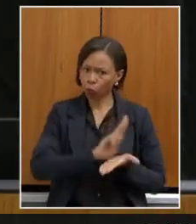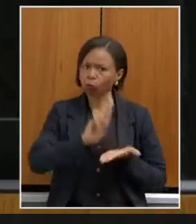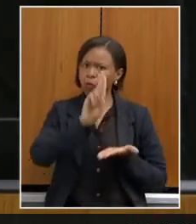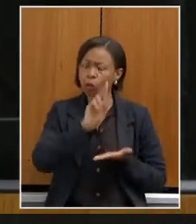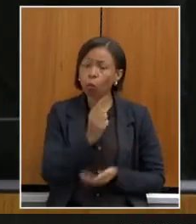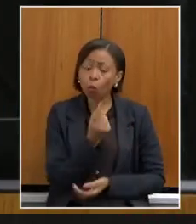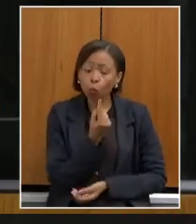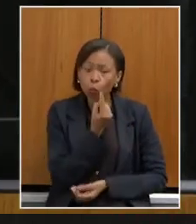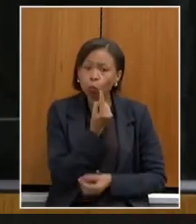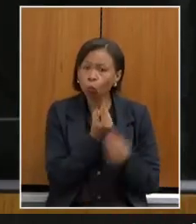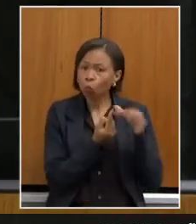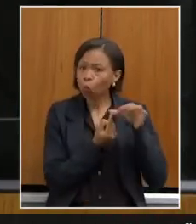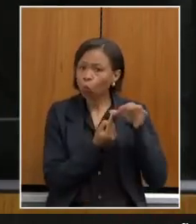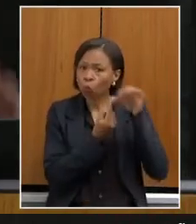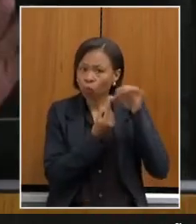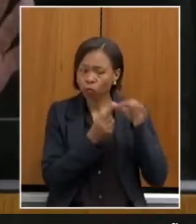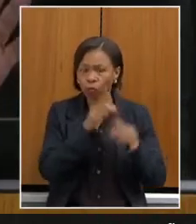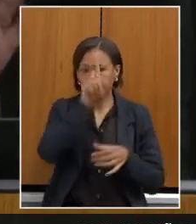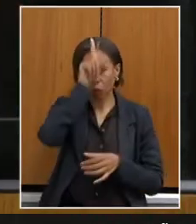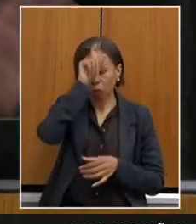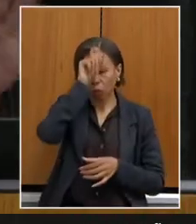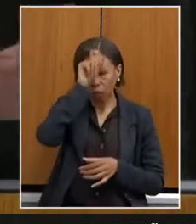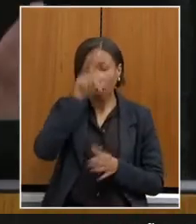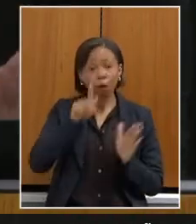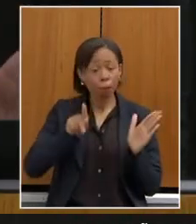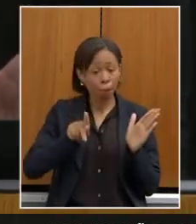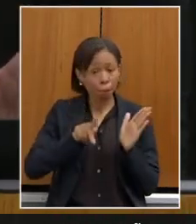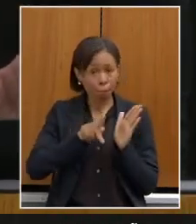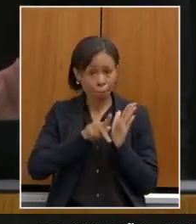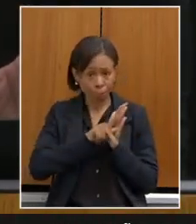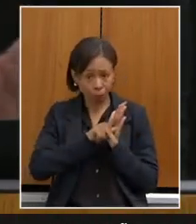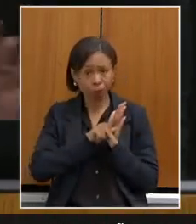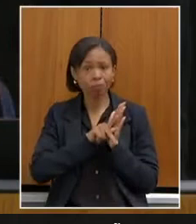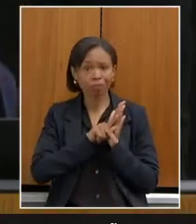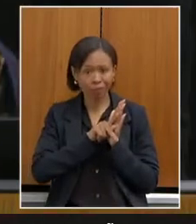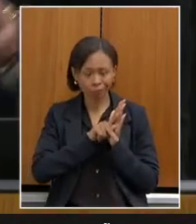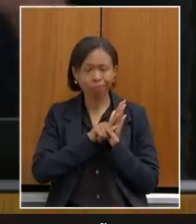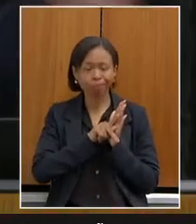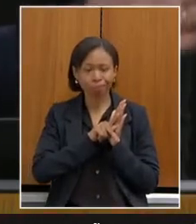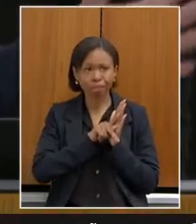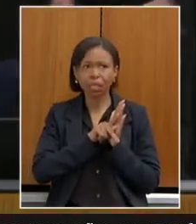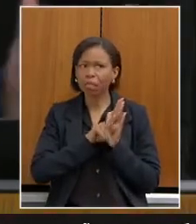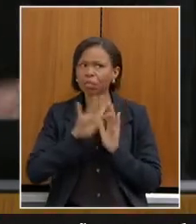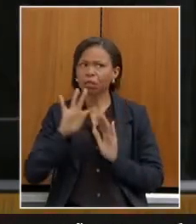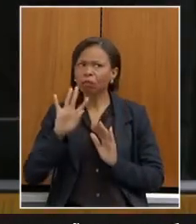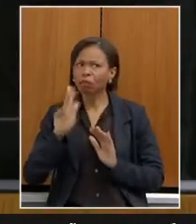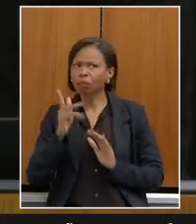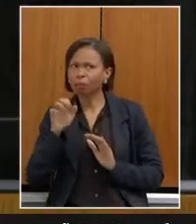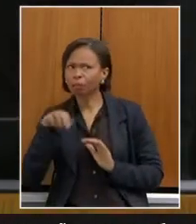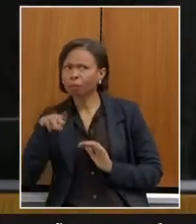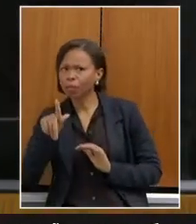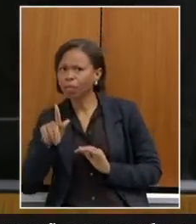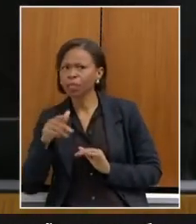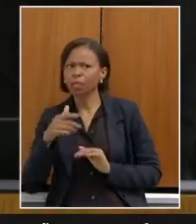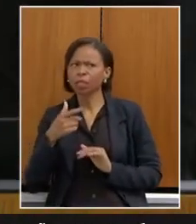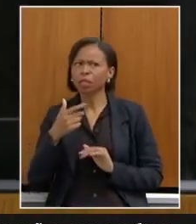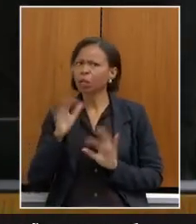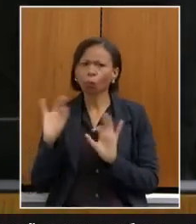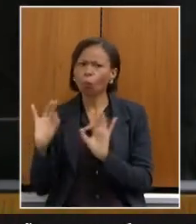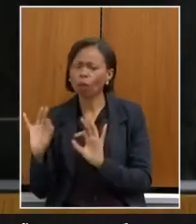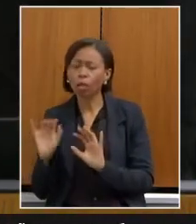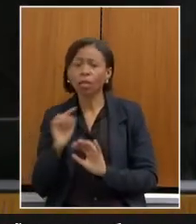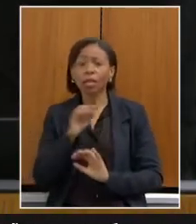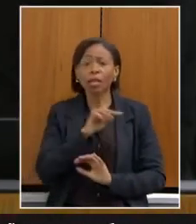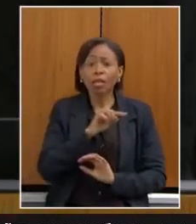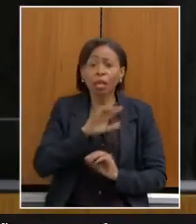hospital do estado que pertence verdadeiramente ao hospital não da FEMIG não da Emominas ele não pode receber emendas